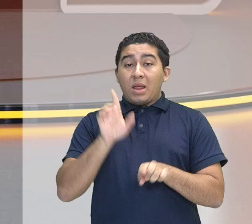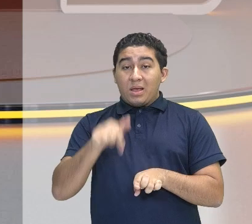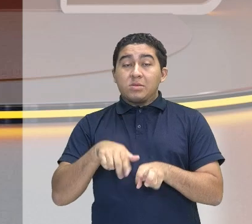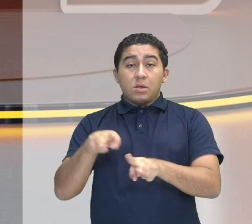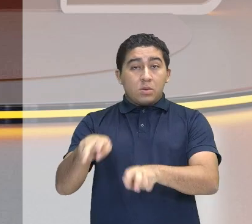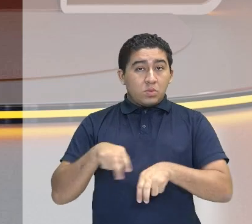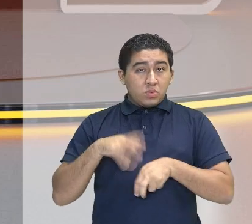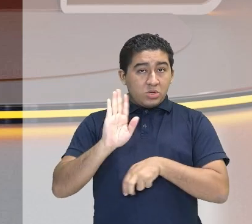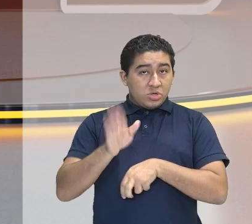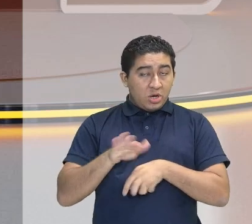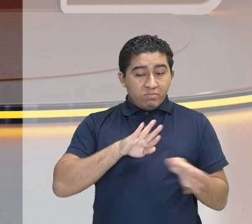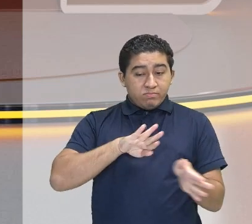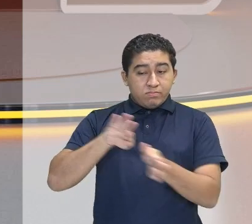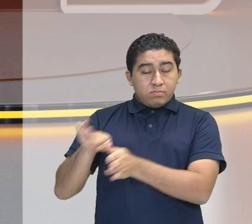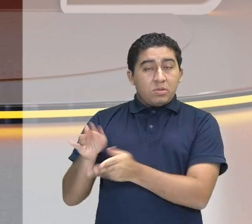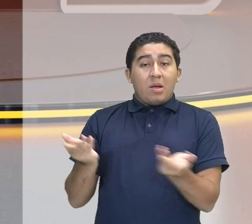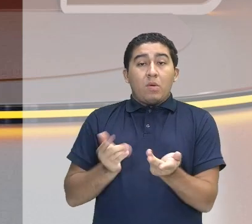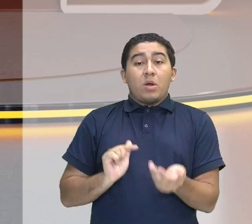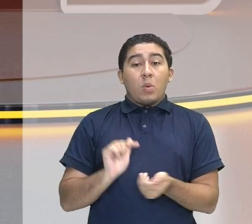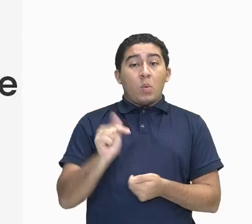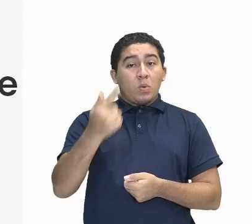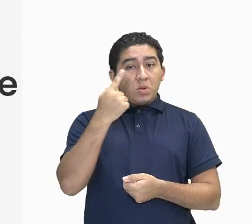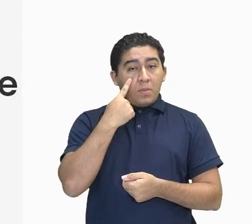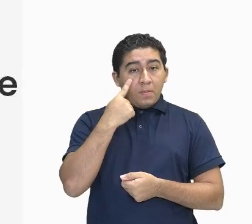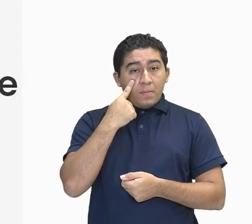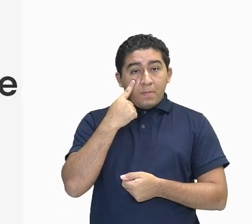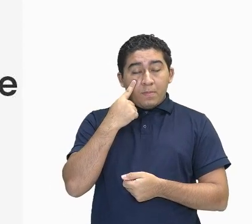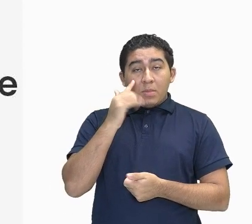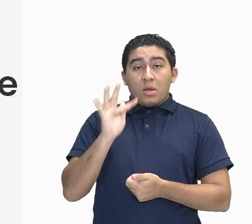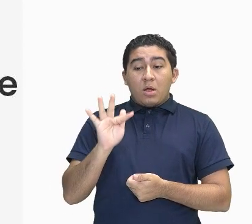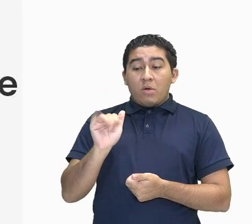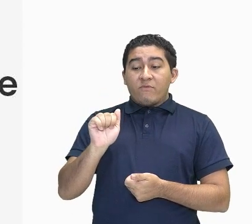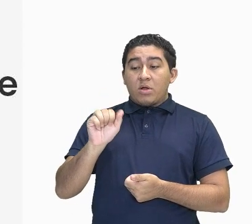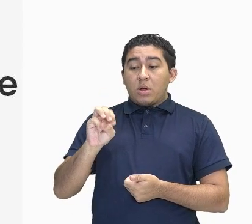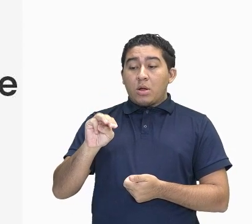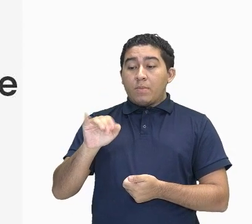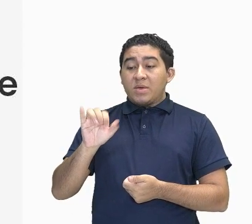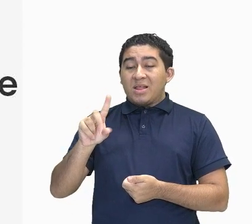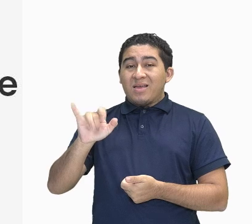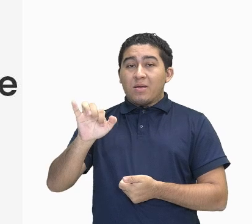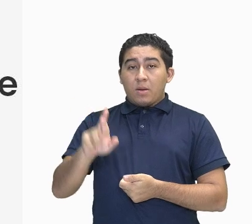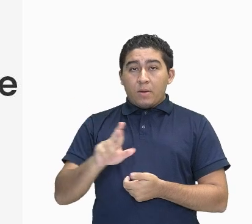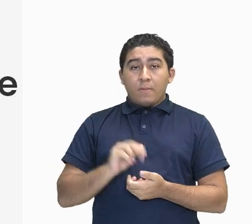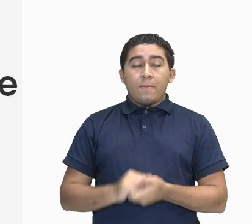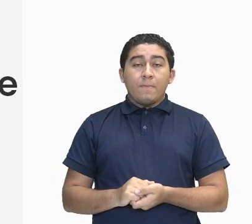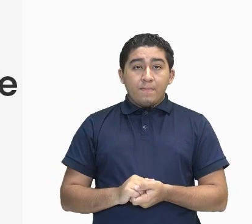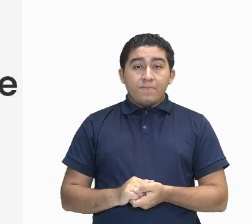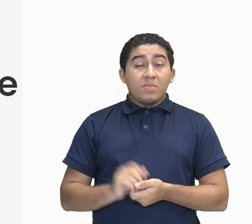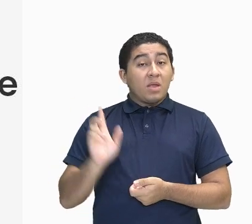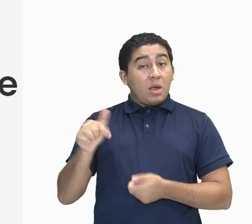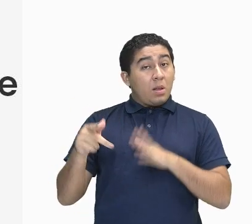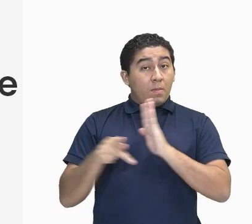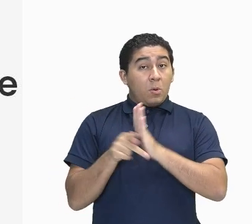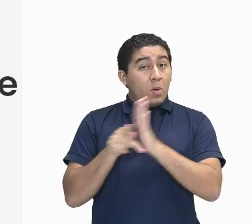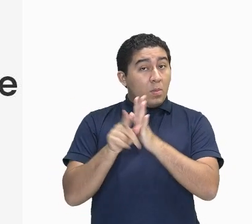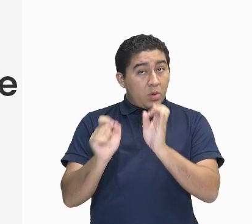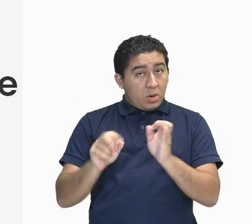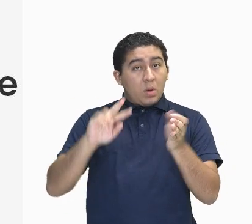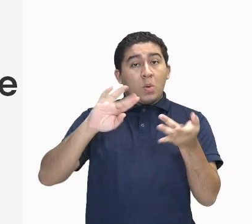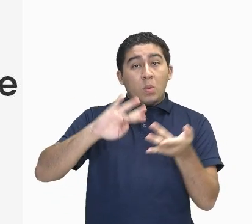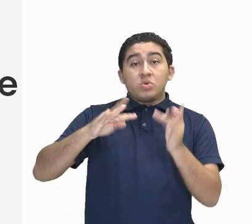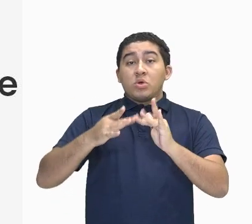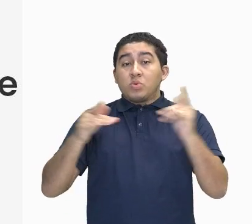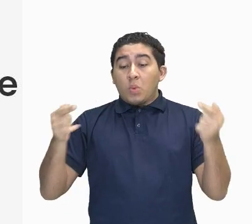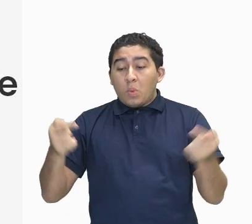plantation, também teremos a agricultura familiar. O nome já fala para gente. A agricultura familiar é um